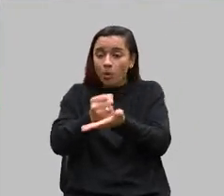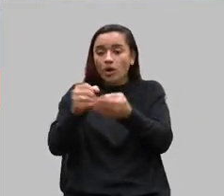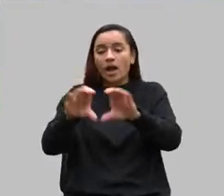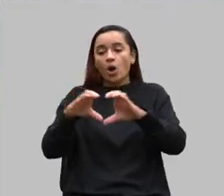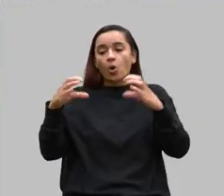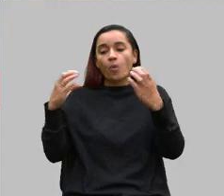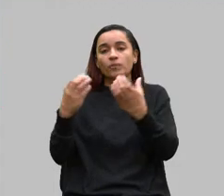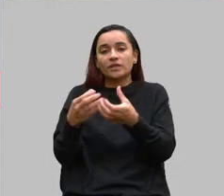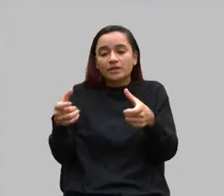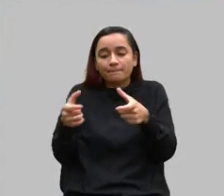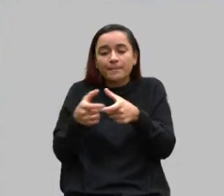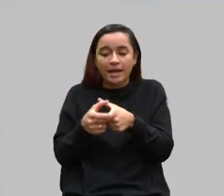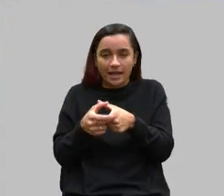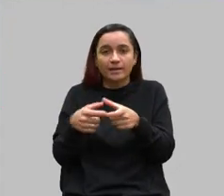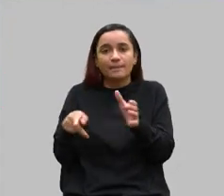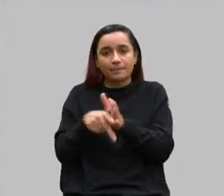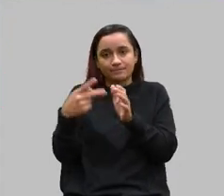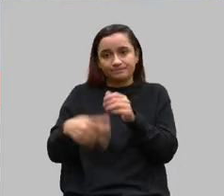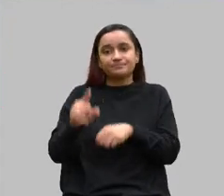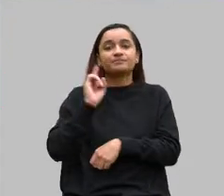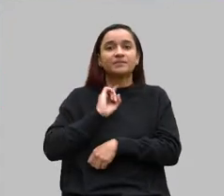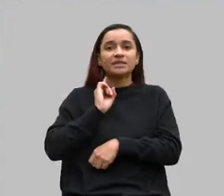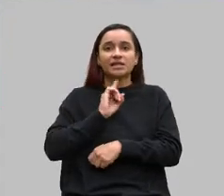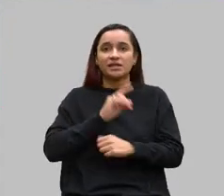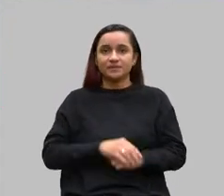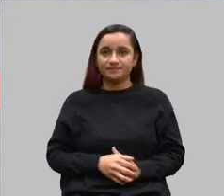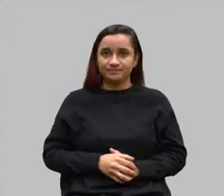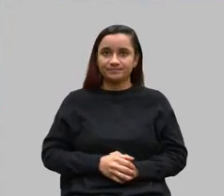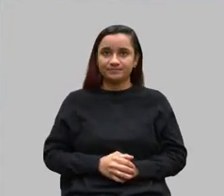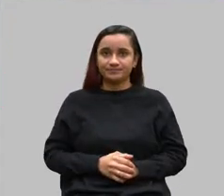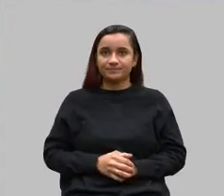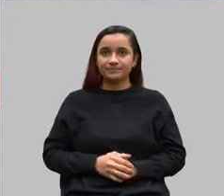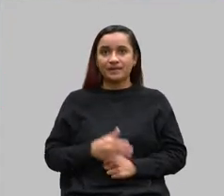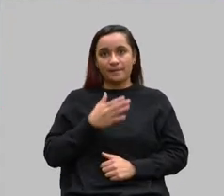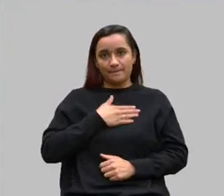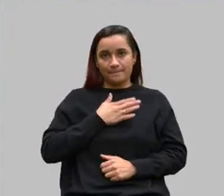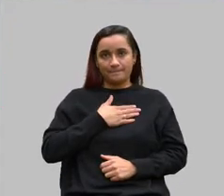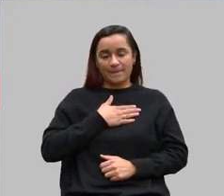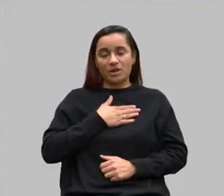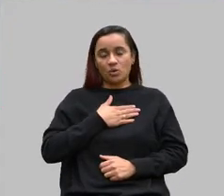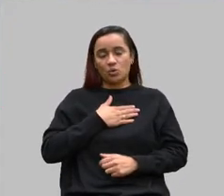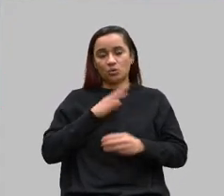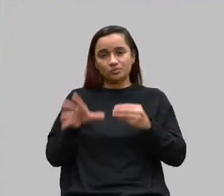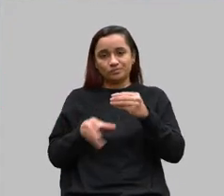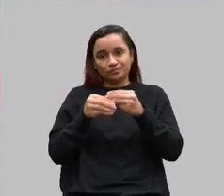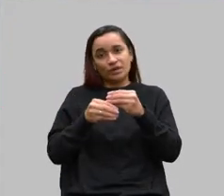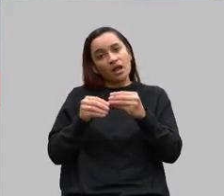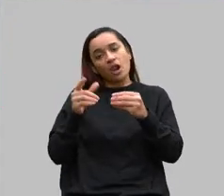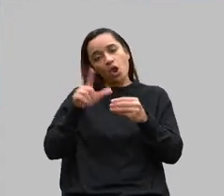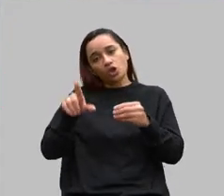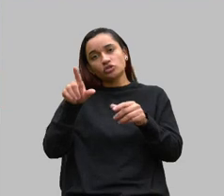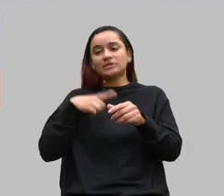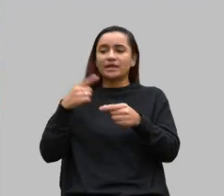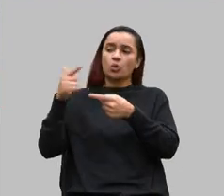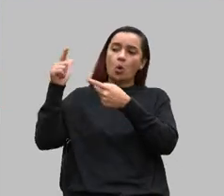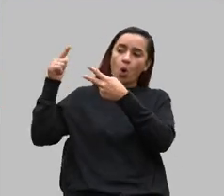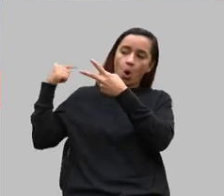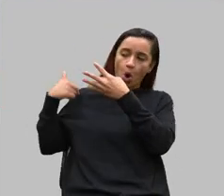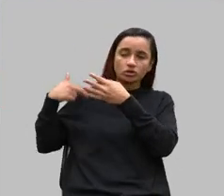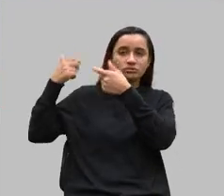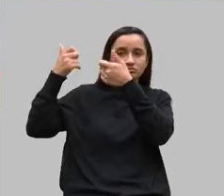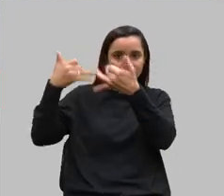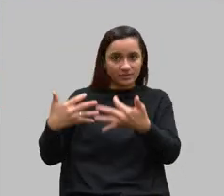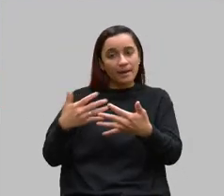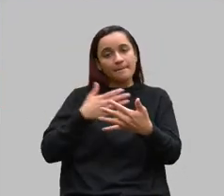as pequenas comunidades de Minas Gerais é esse meu além de todas essas questões né que foram debatidas é esse o meu